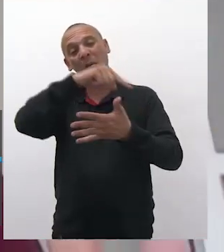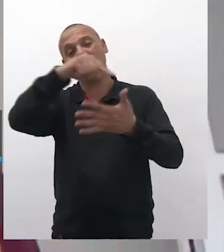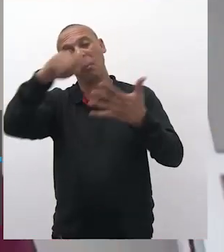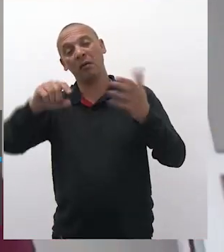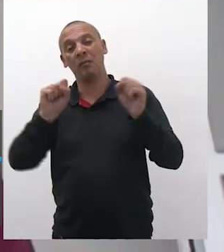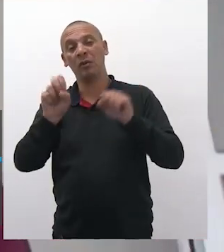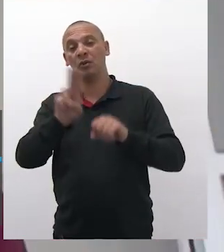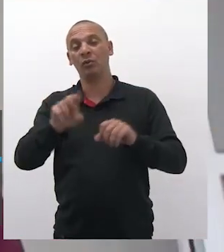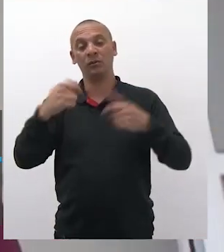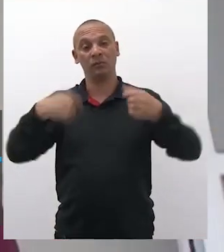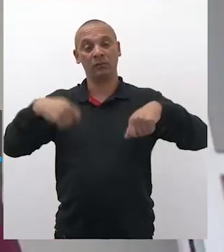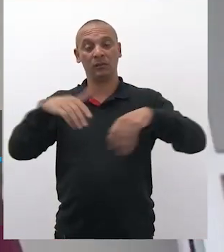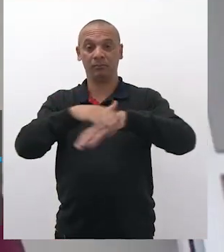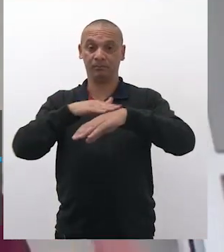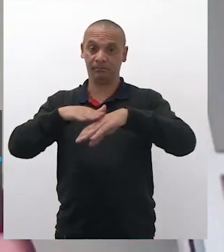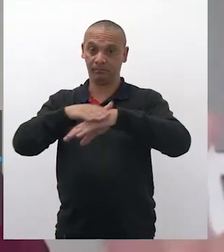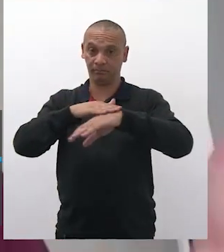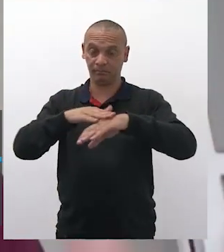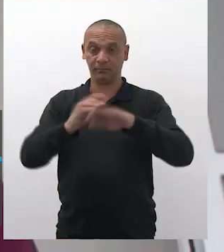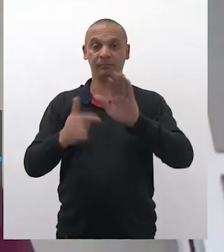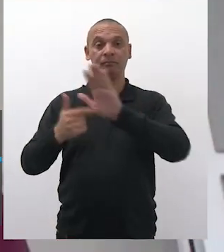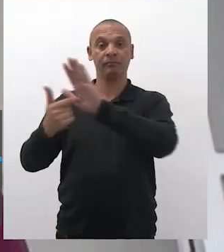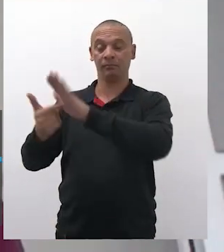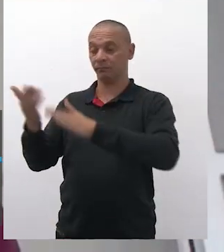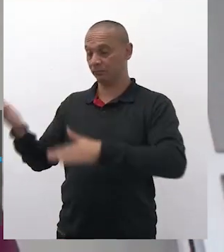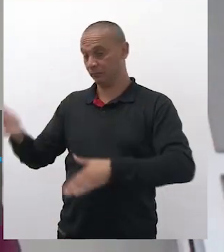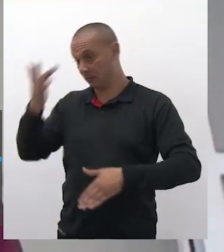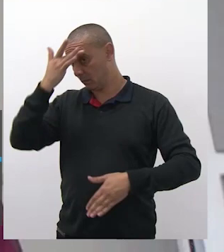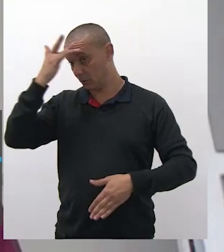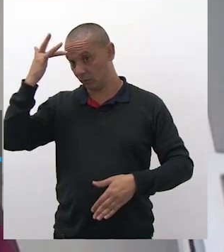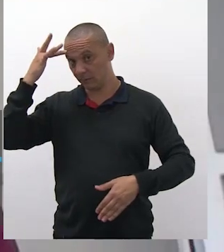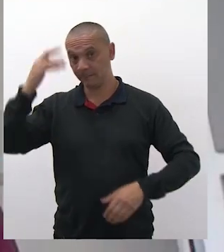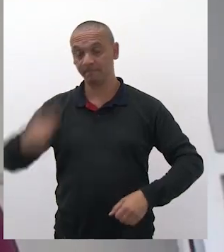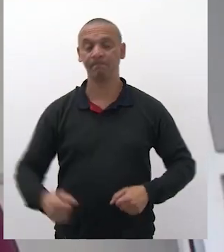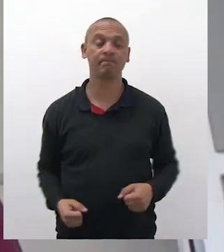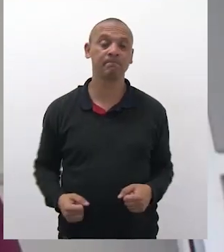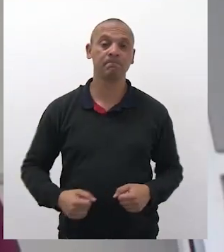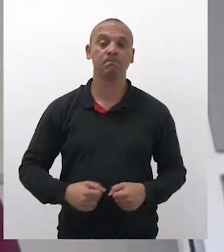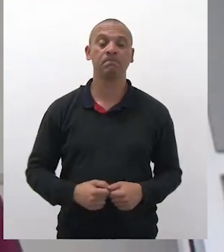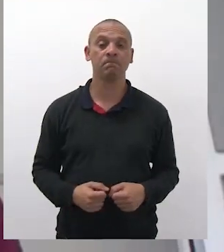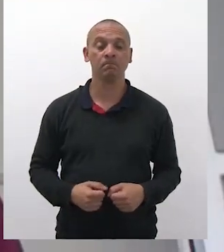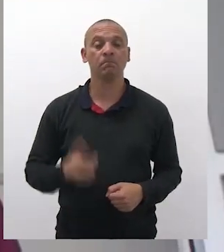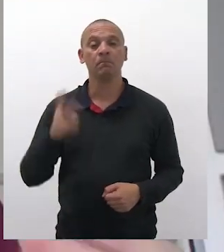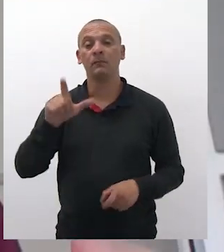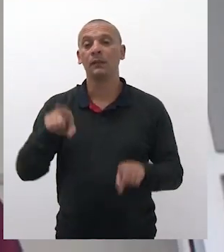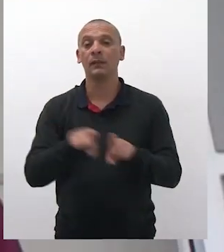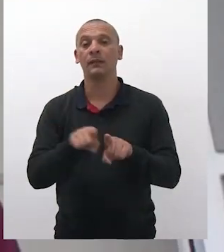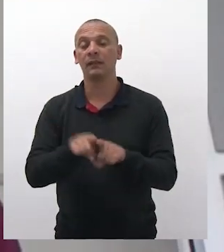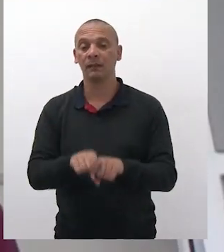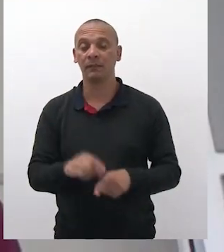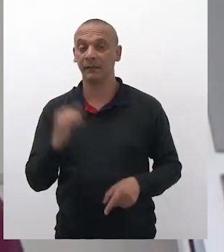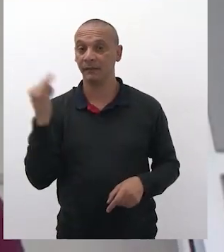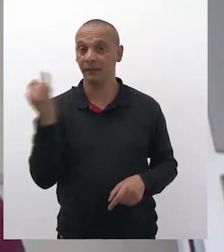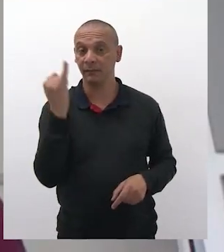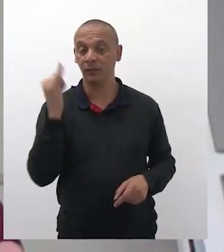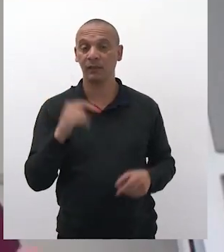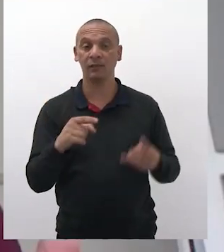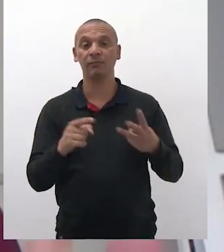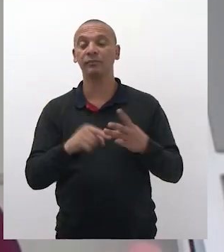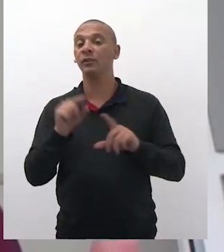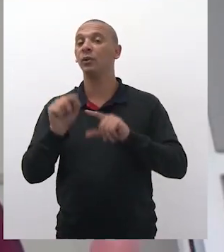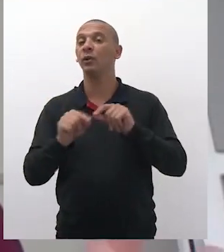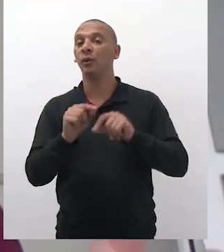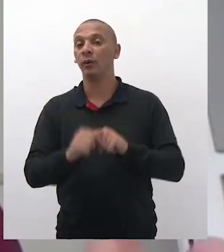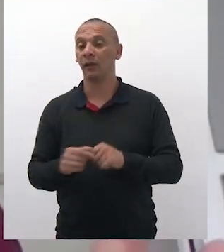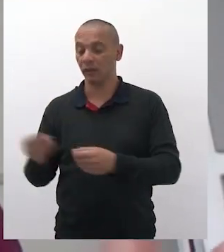ser discutido e apresentado para o doador. E também, um dos outros critérios é o potencial